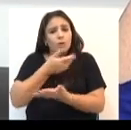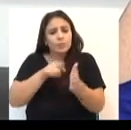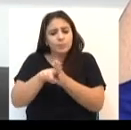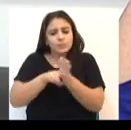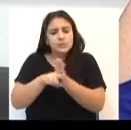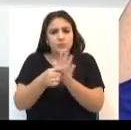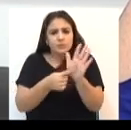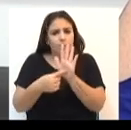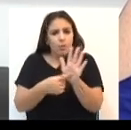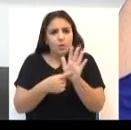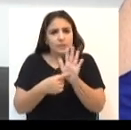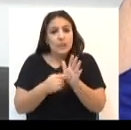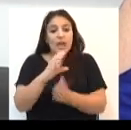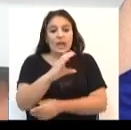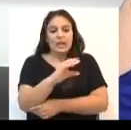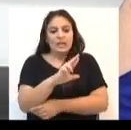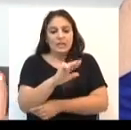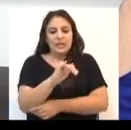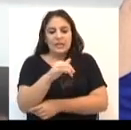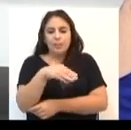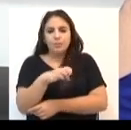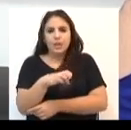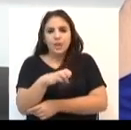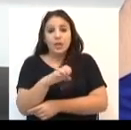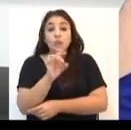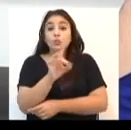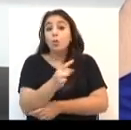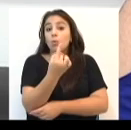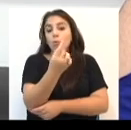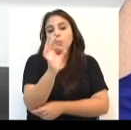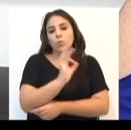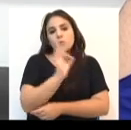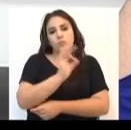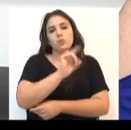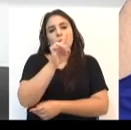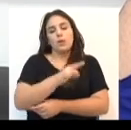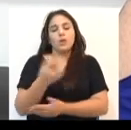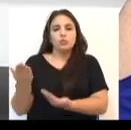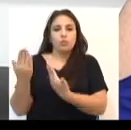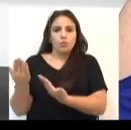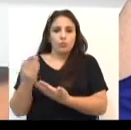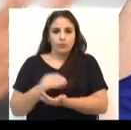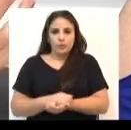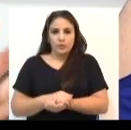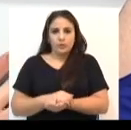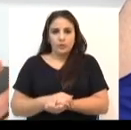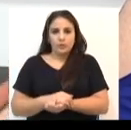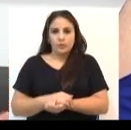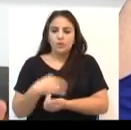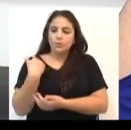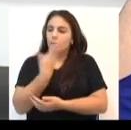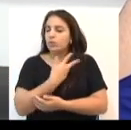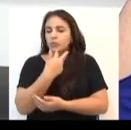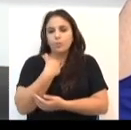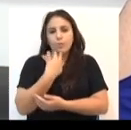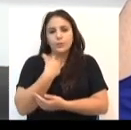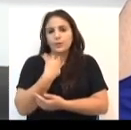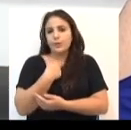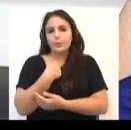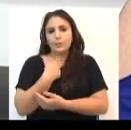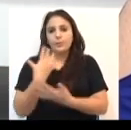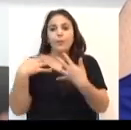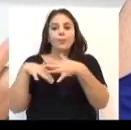mostram que crimes são cometidos por 1% de adolescentes. Então, a gente não pode trazer essa